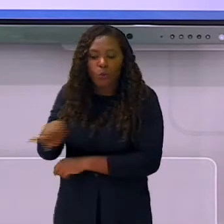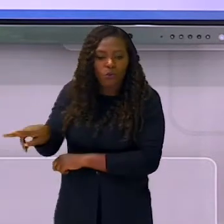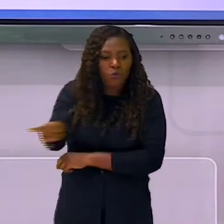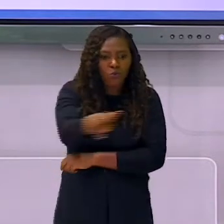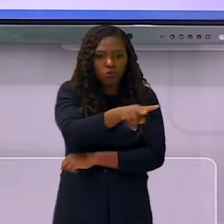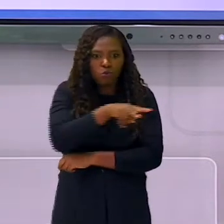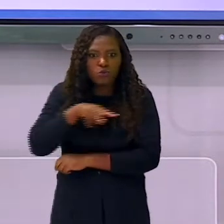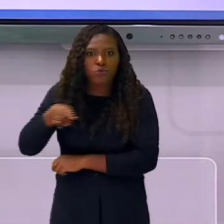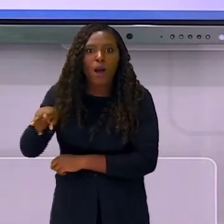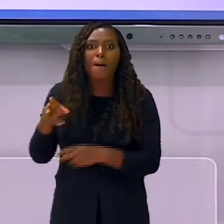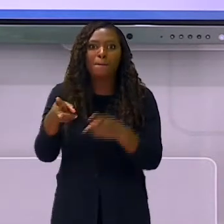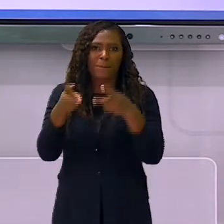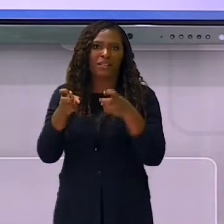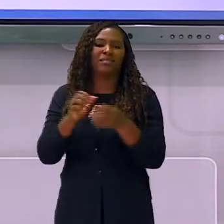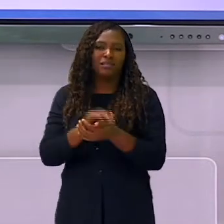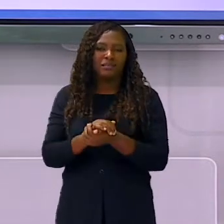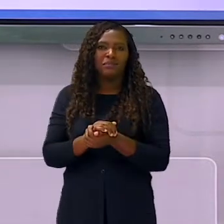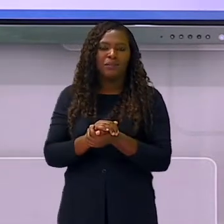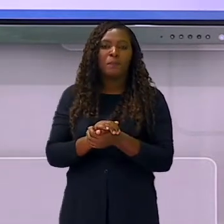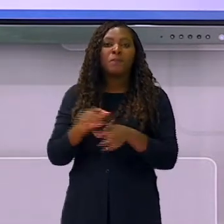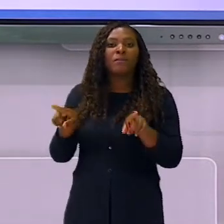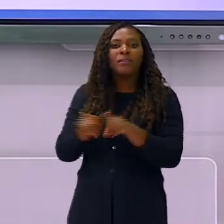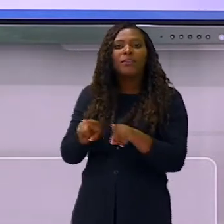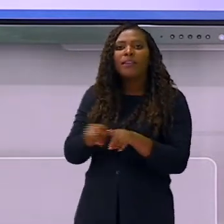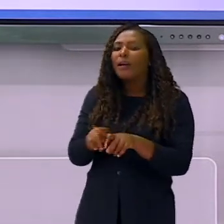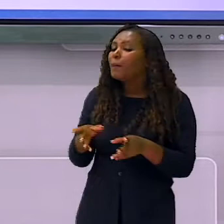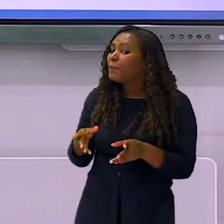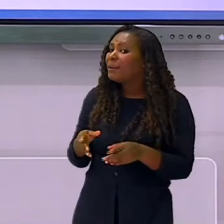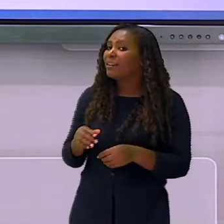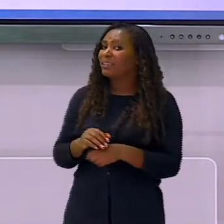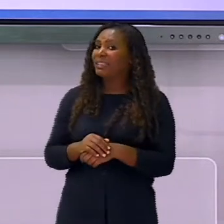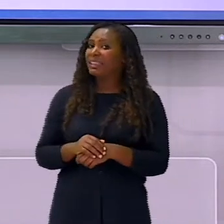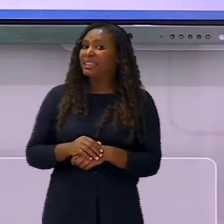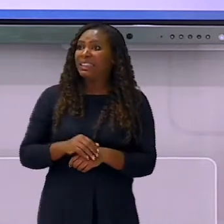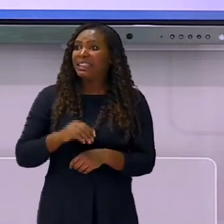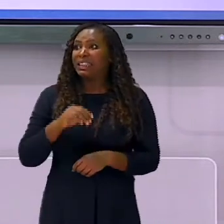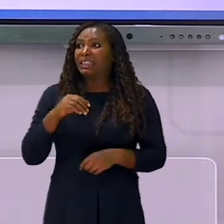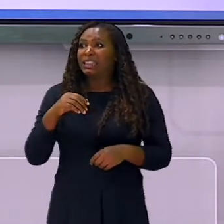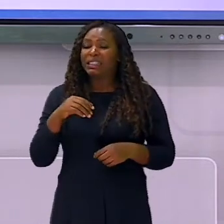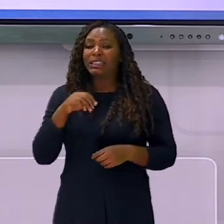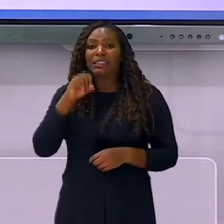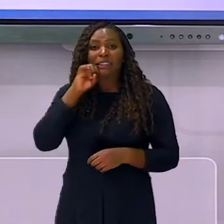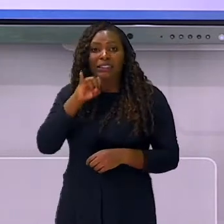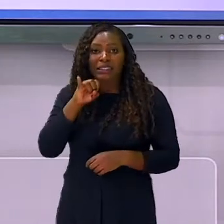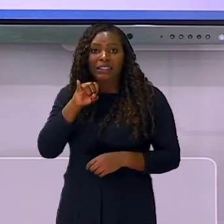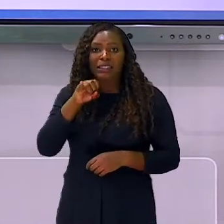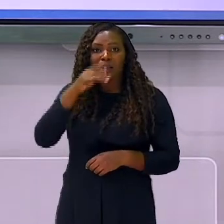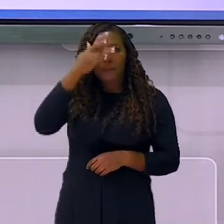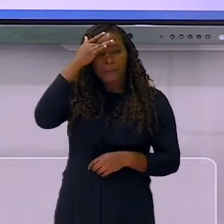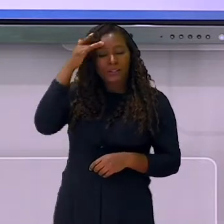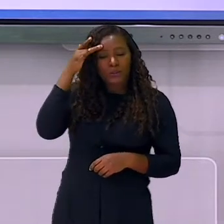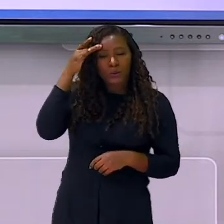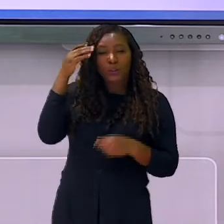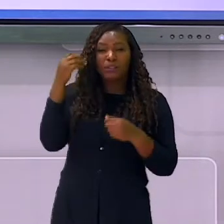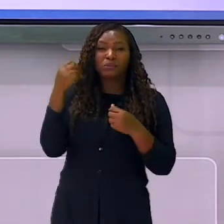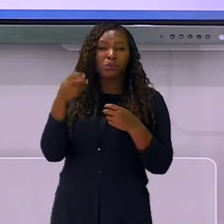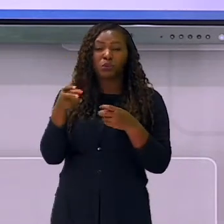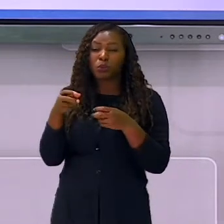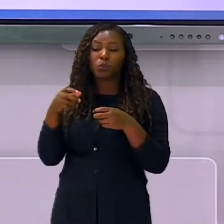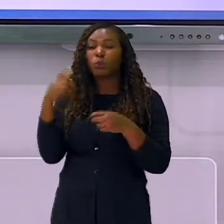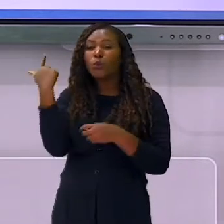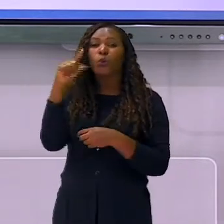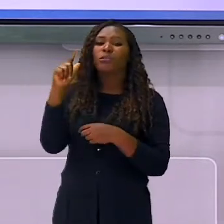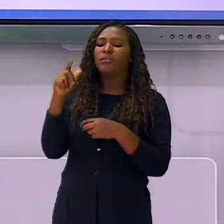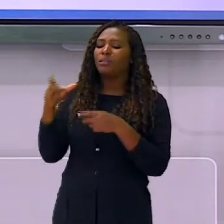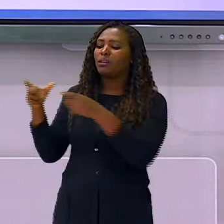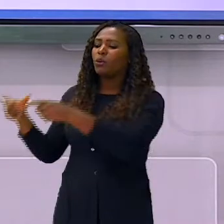pessoa com deficiência visual precisa voltar ao lugar e contar com a sua memória e com a noção